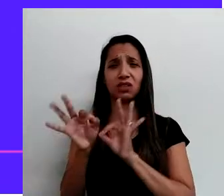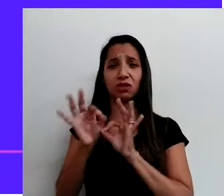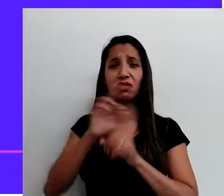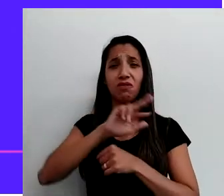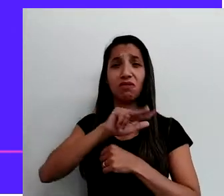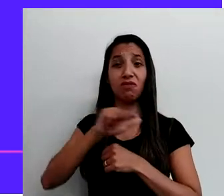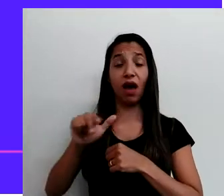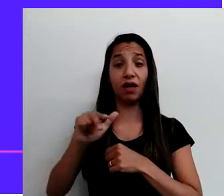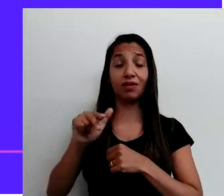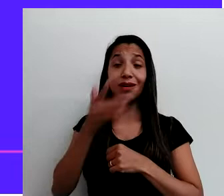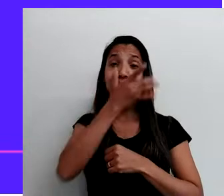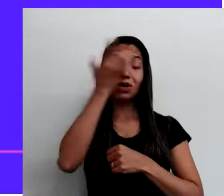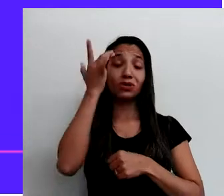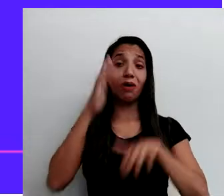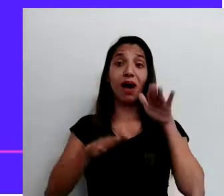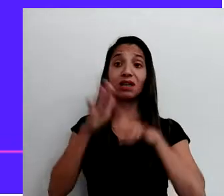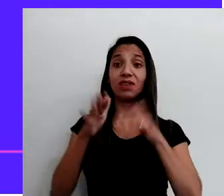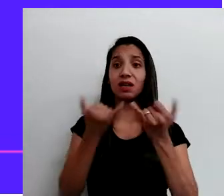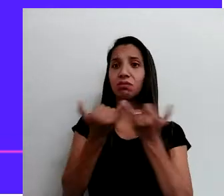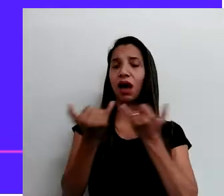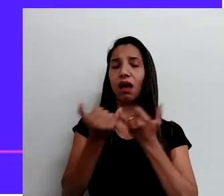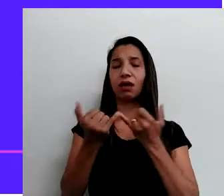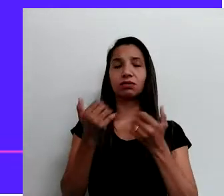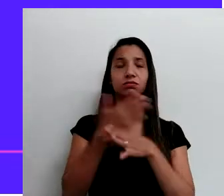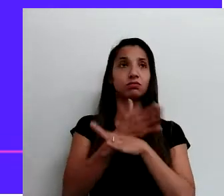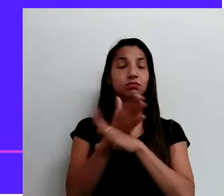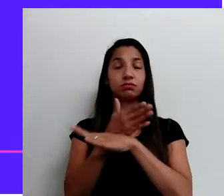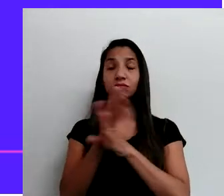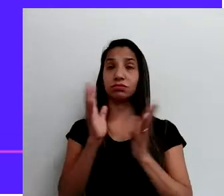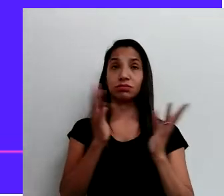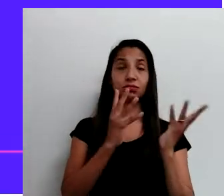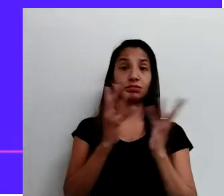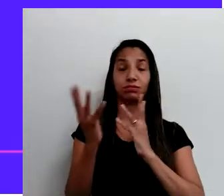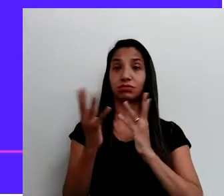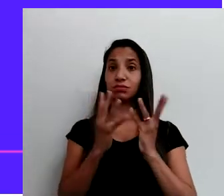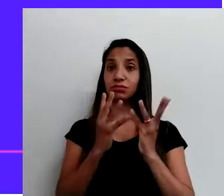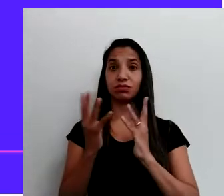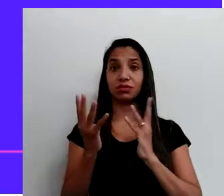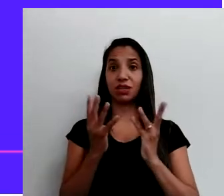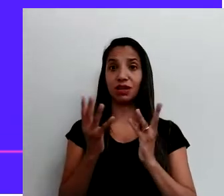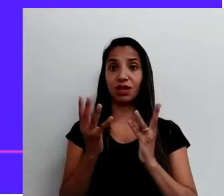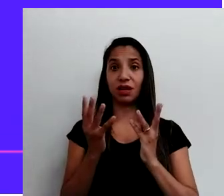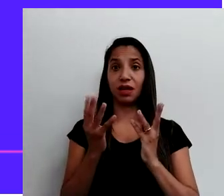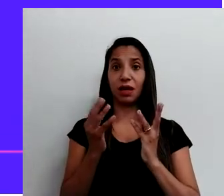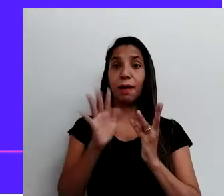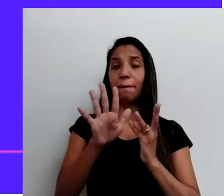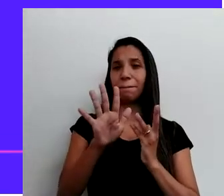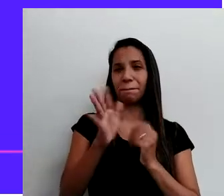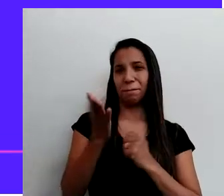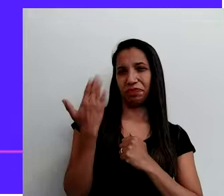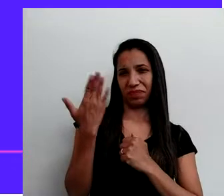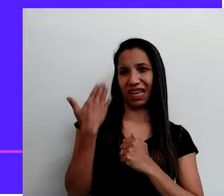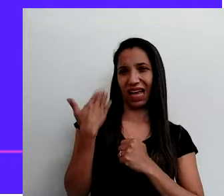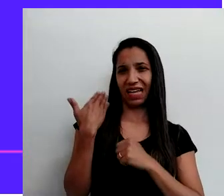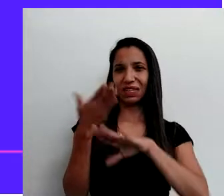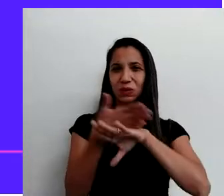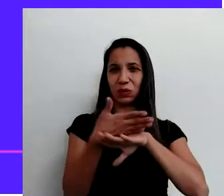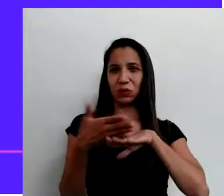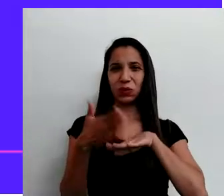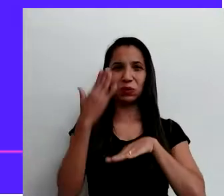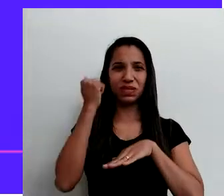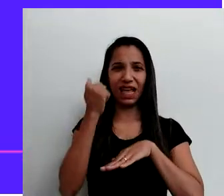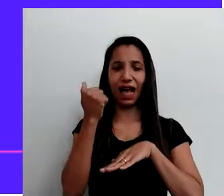pouco nisso, né? Perderam realmente o hábito de procurar todos, sabe aquela coisa de sentar no café da manhã e